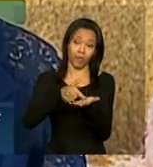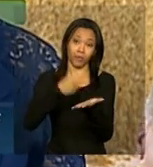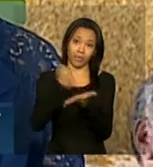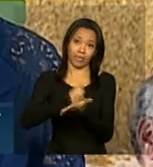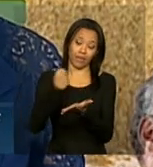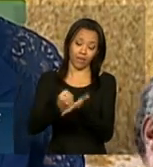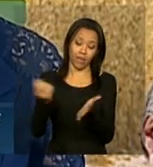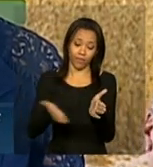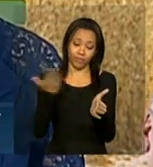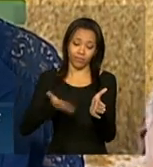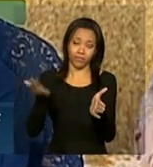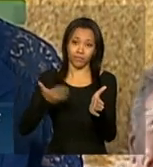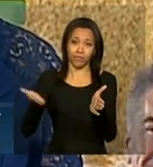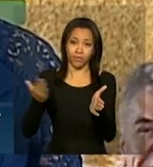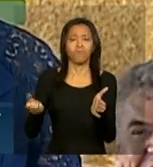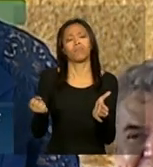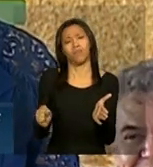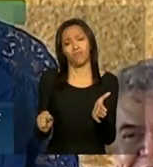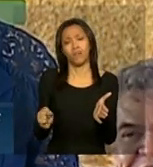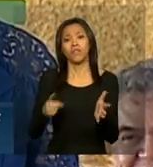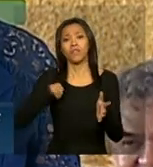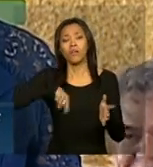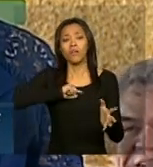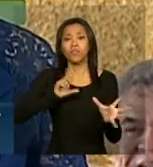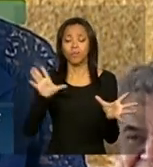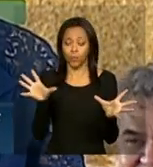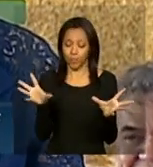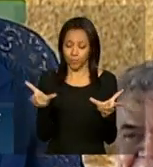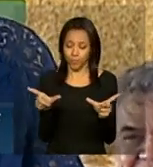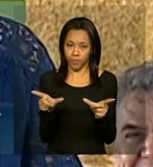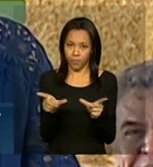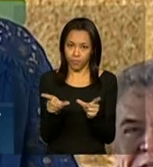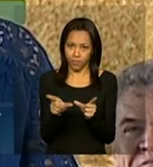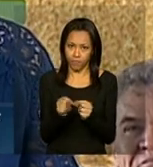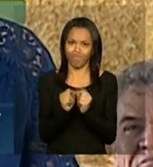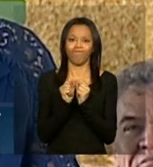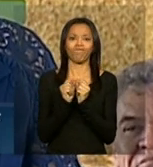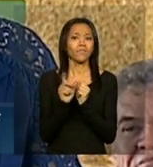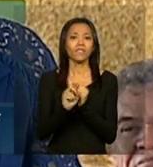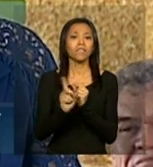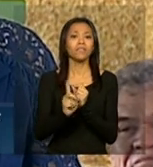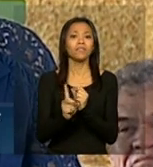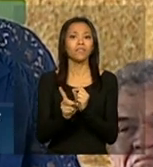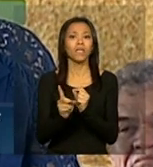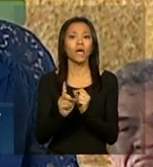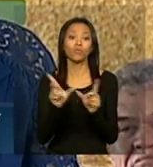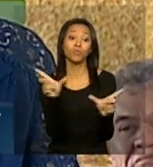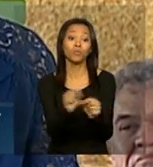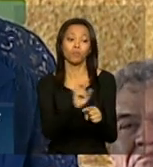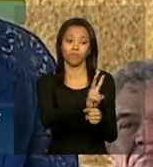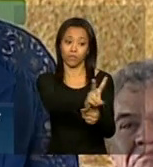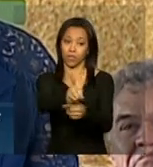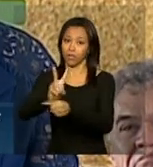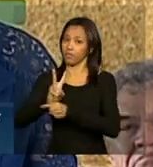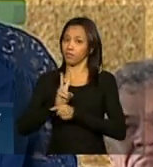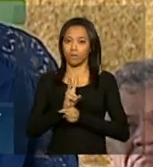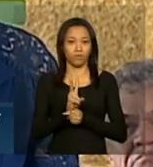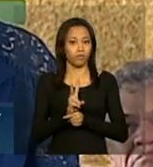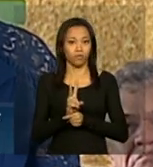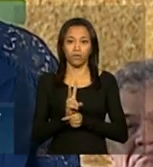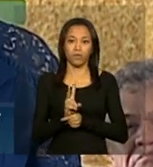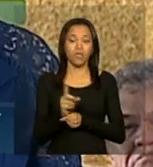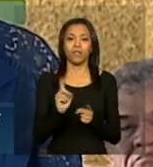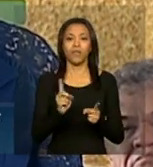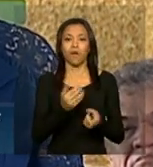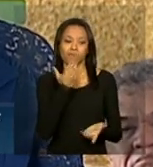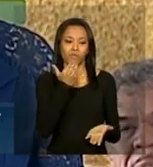país e que nós temos de simplificar os processos, não para diminuir fiscalização, não para deixar